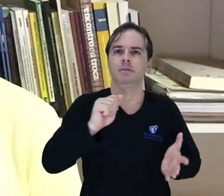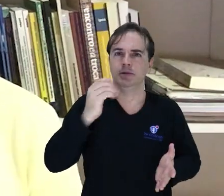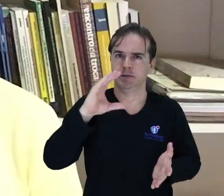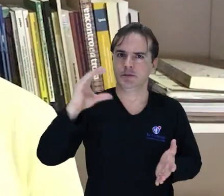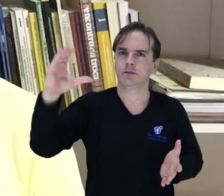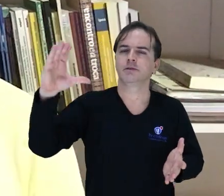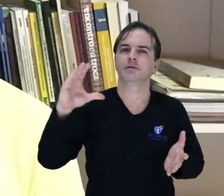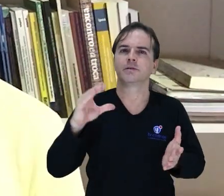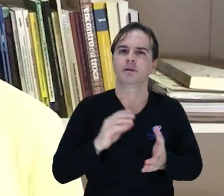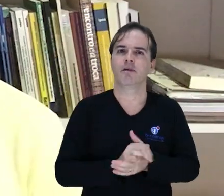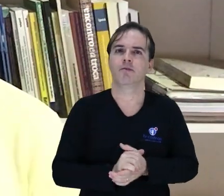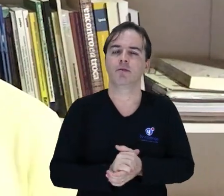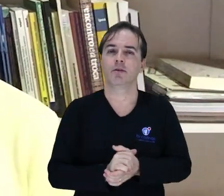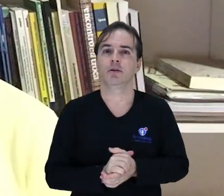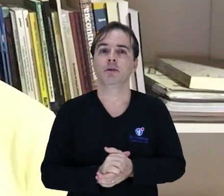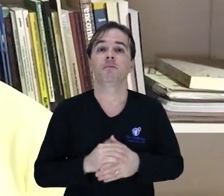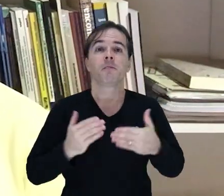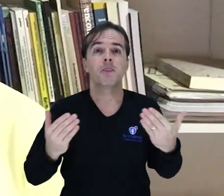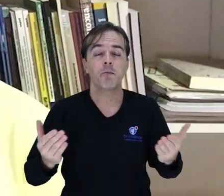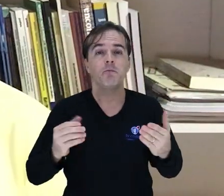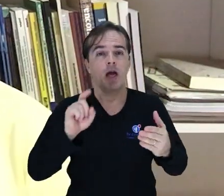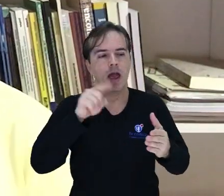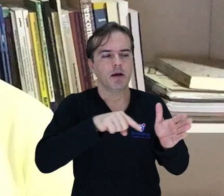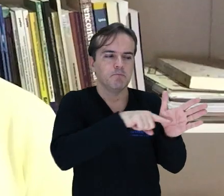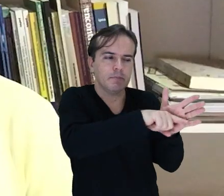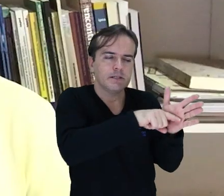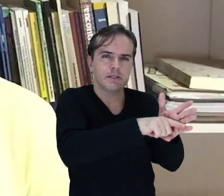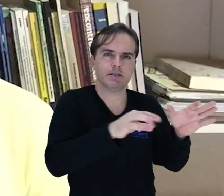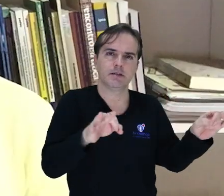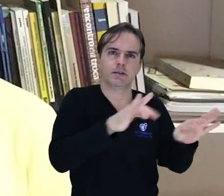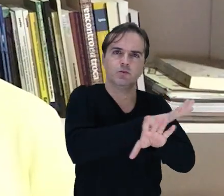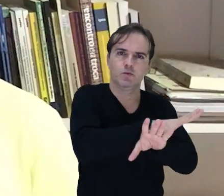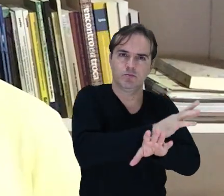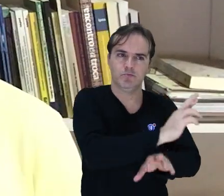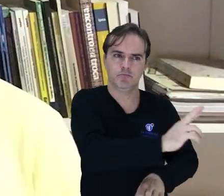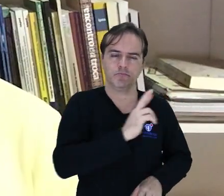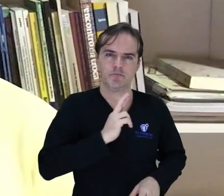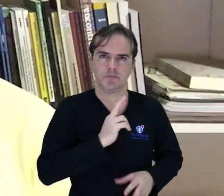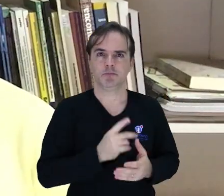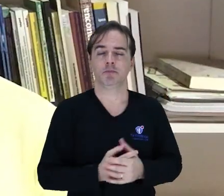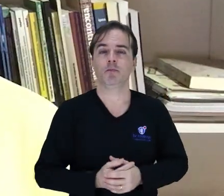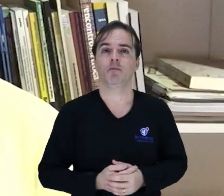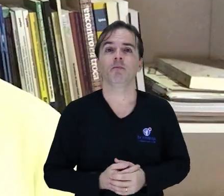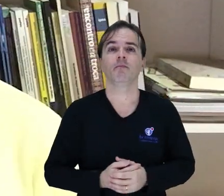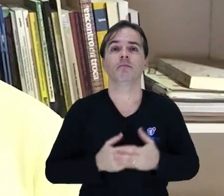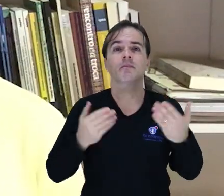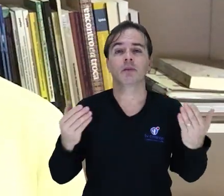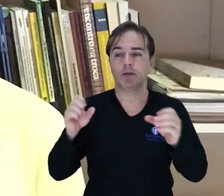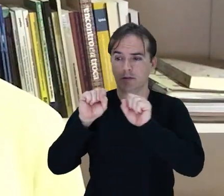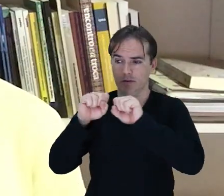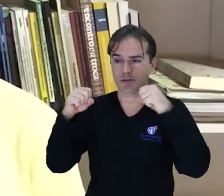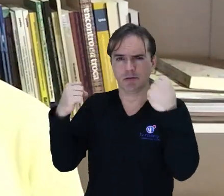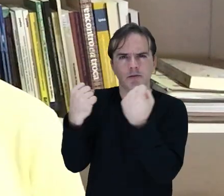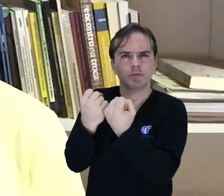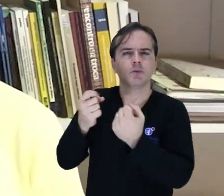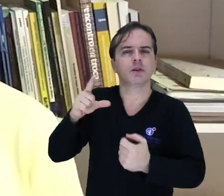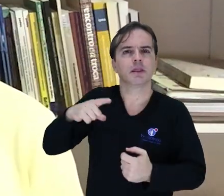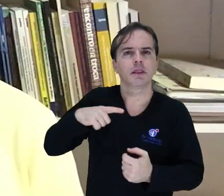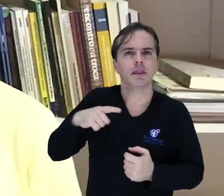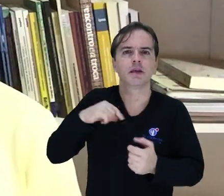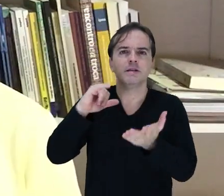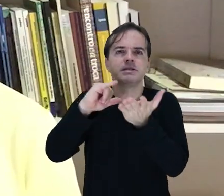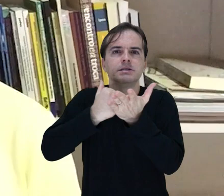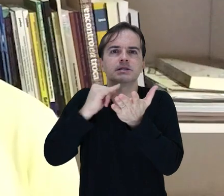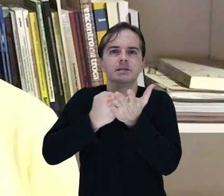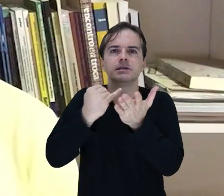científicos, que são resultados de pesquisa. O SINJUV, ele mantém, né, segue com